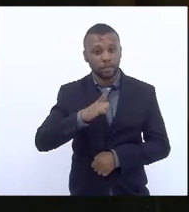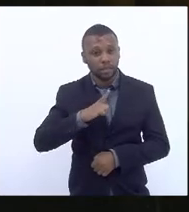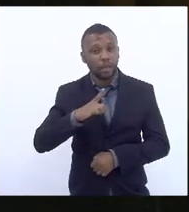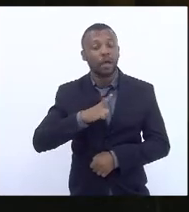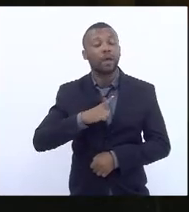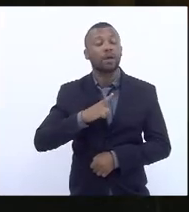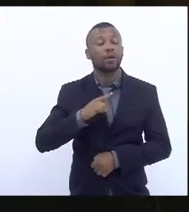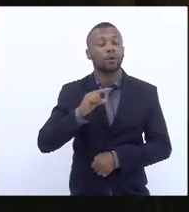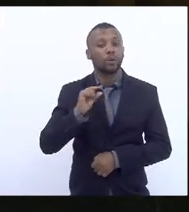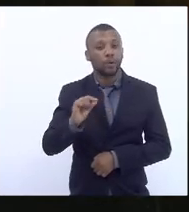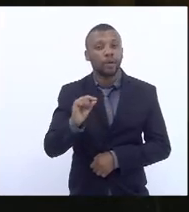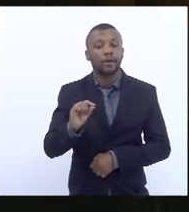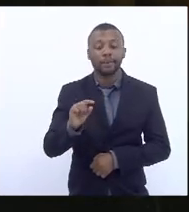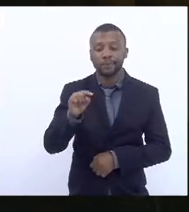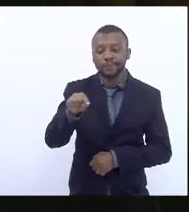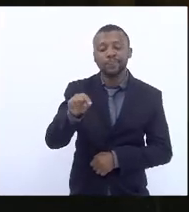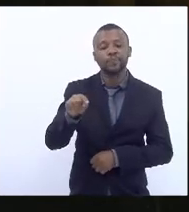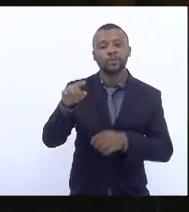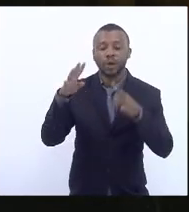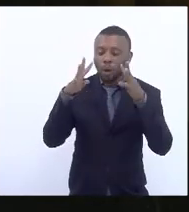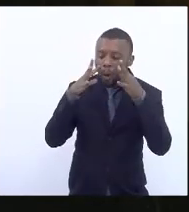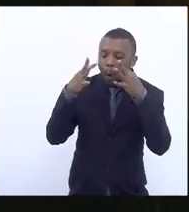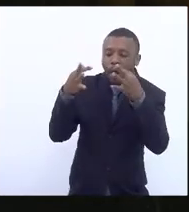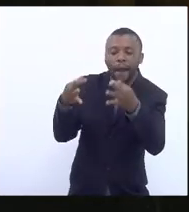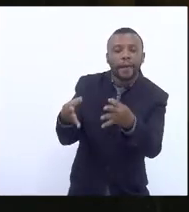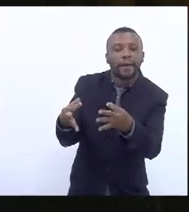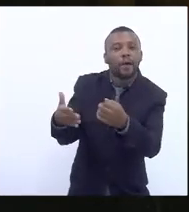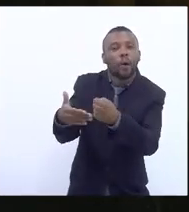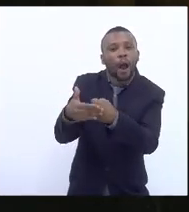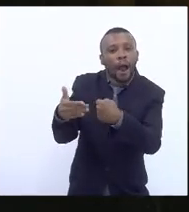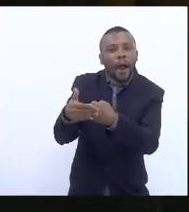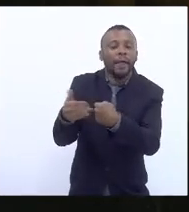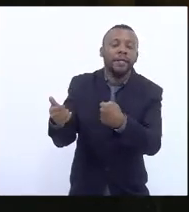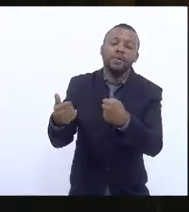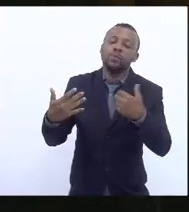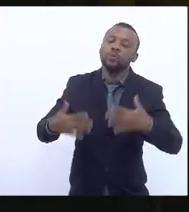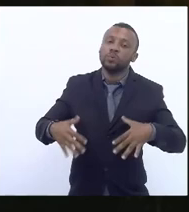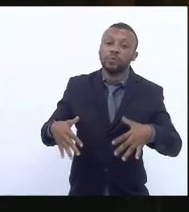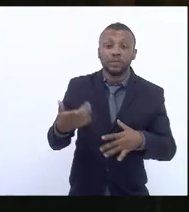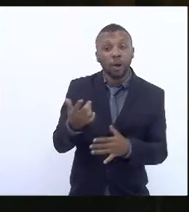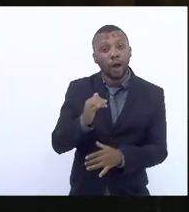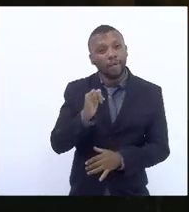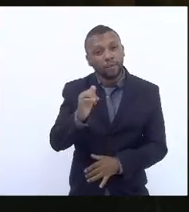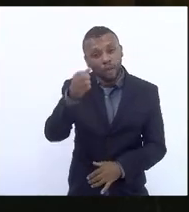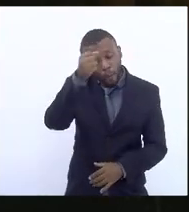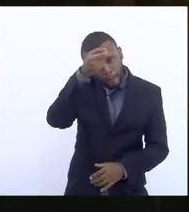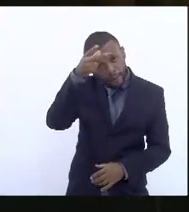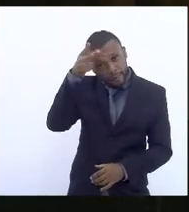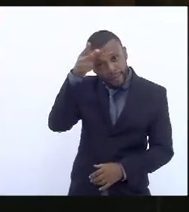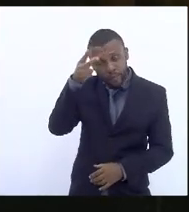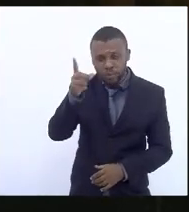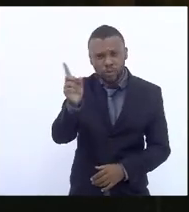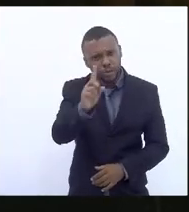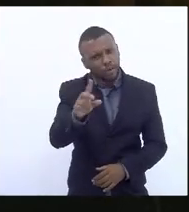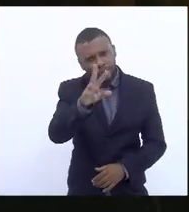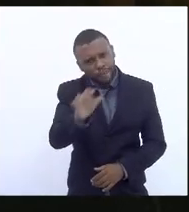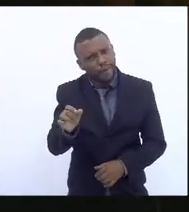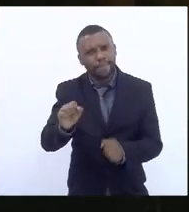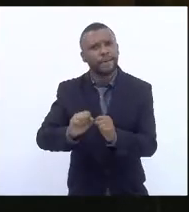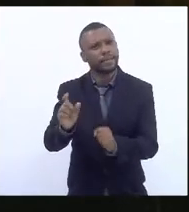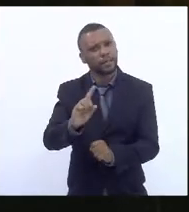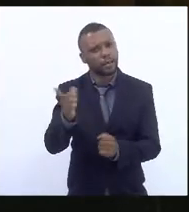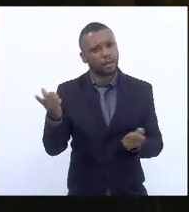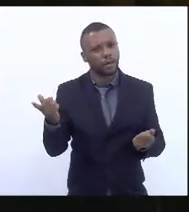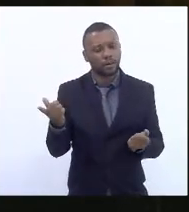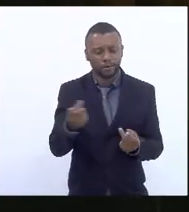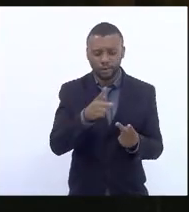e que tem ali um carinho muito grande. Então, prefeito de Barra do Piraí, não, senhor, não vai fazer. E o